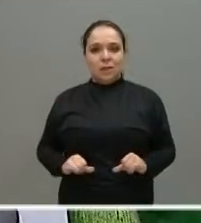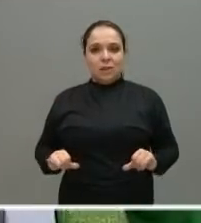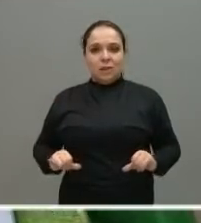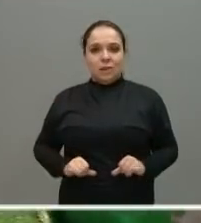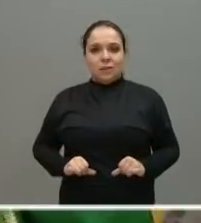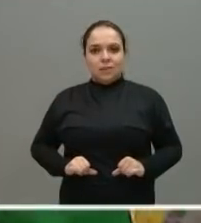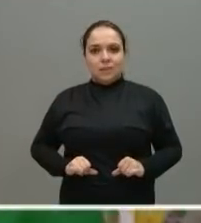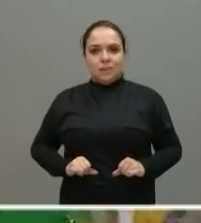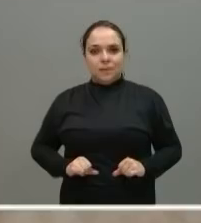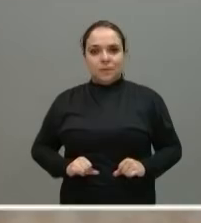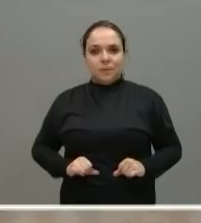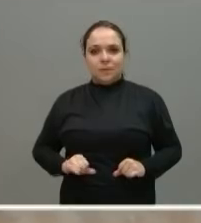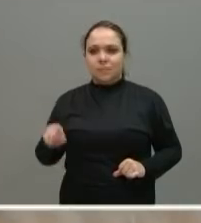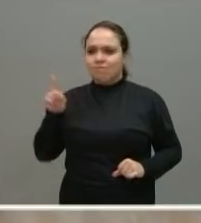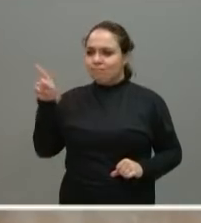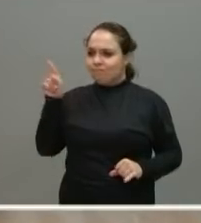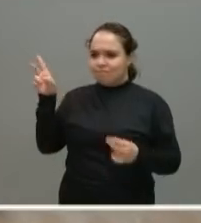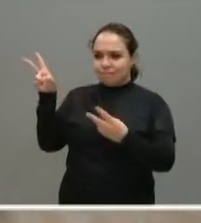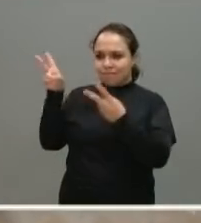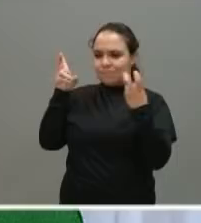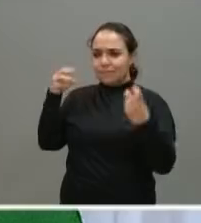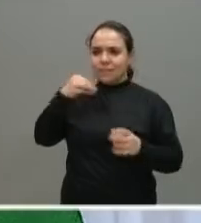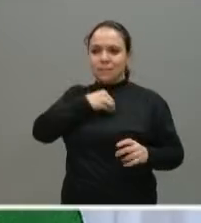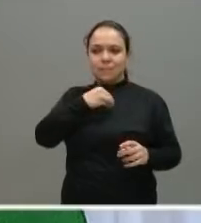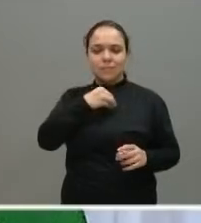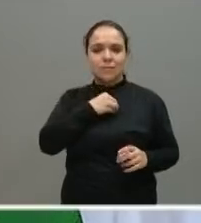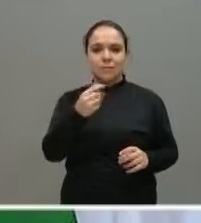que não se encontrou pecado algum,